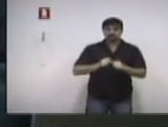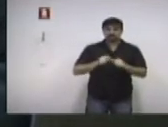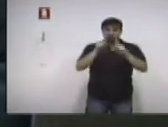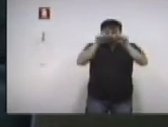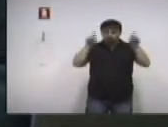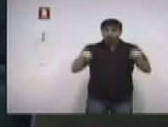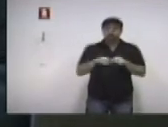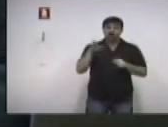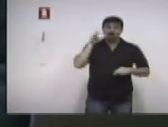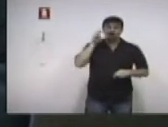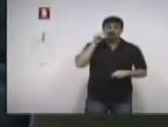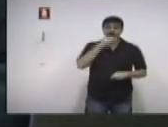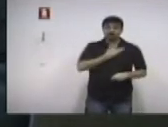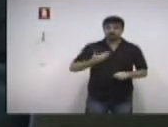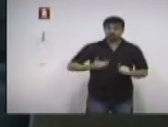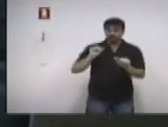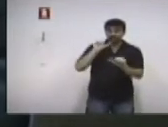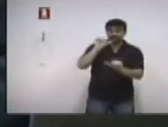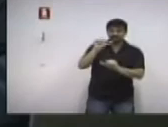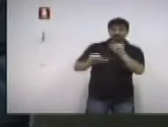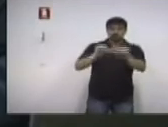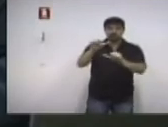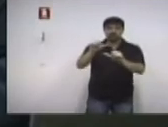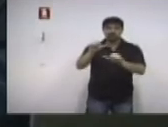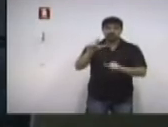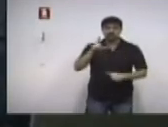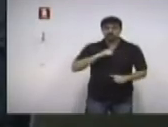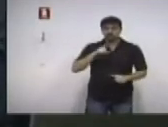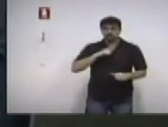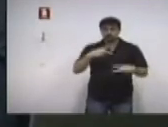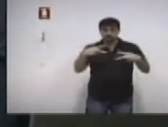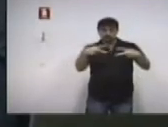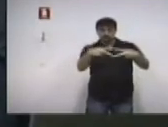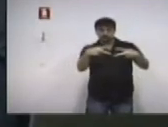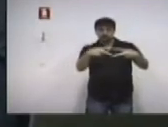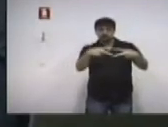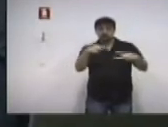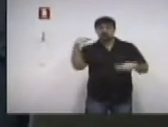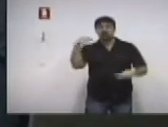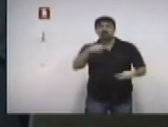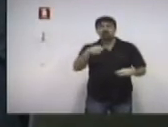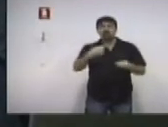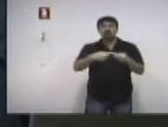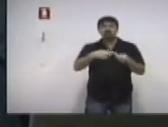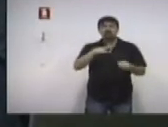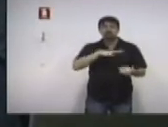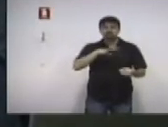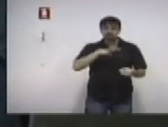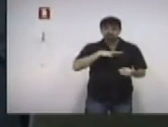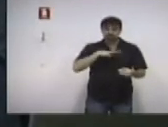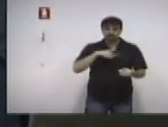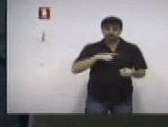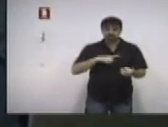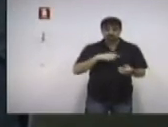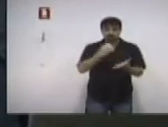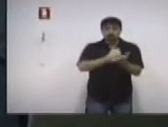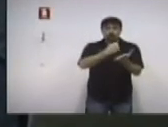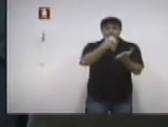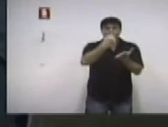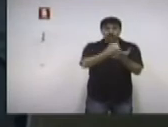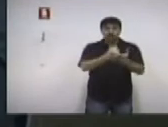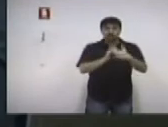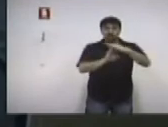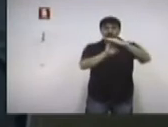administrativa com o município tendo contratada Fundação